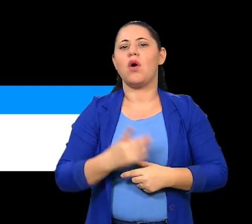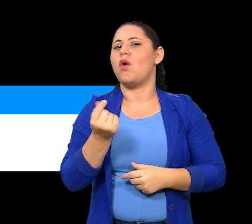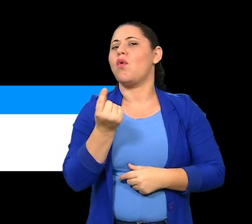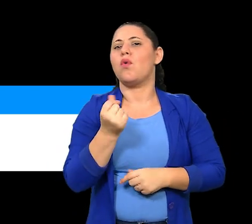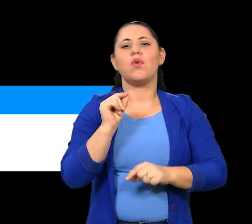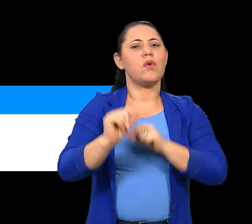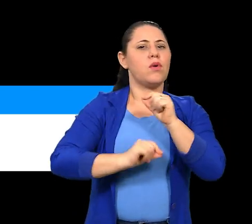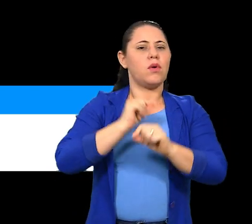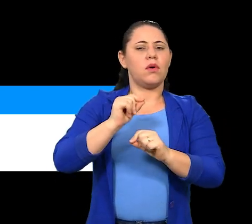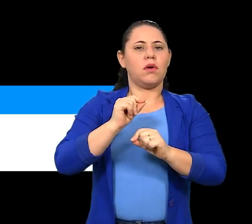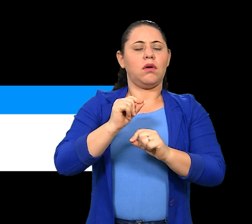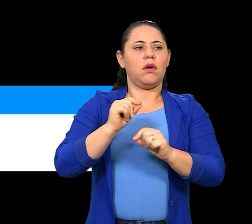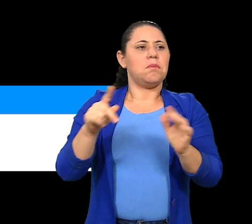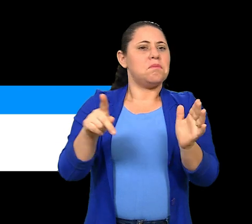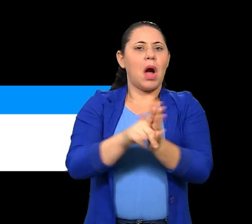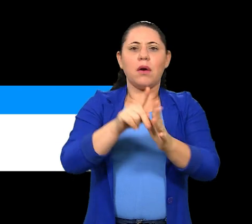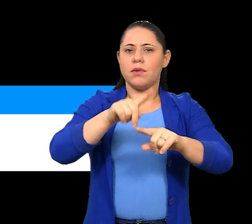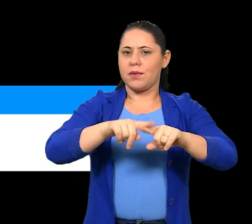destru